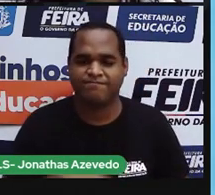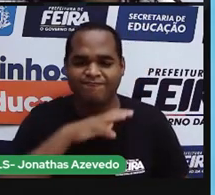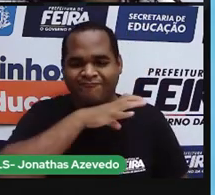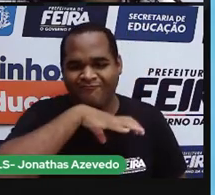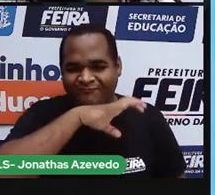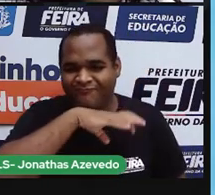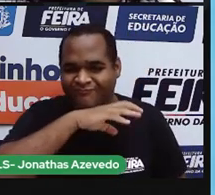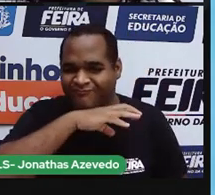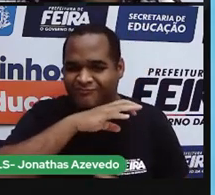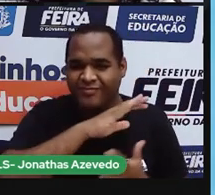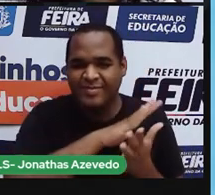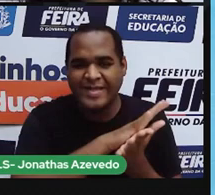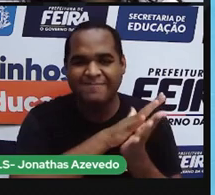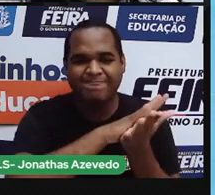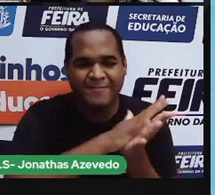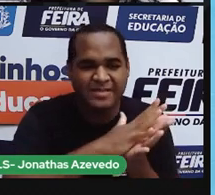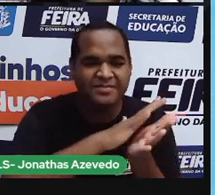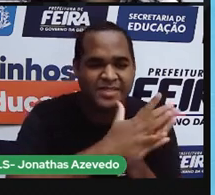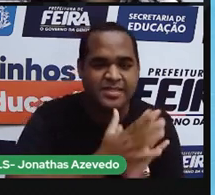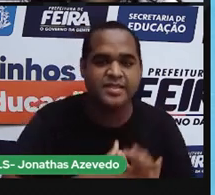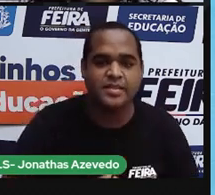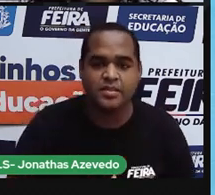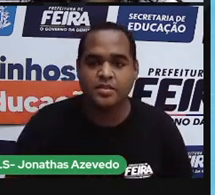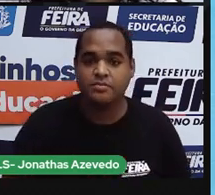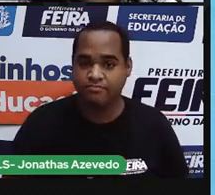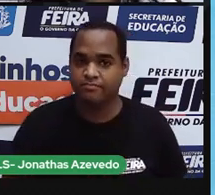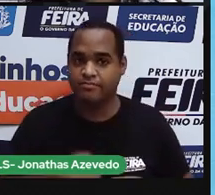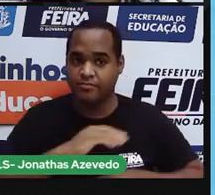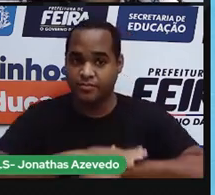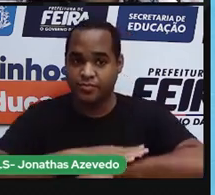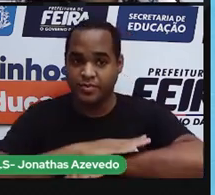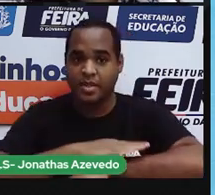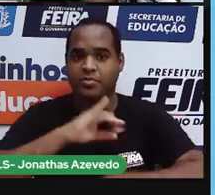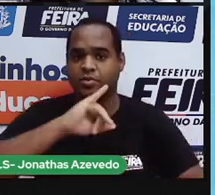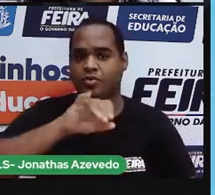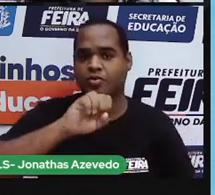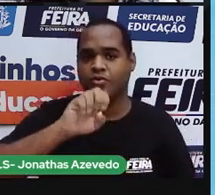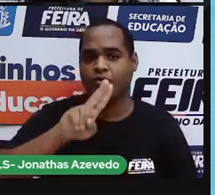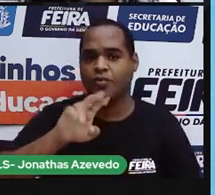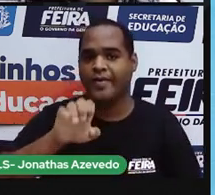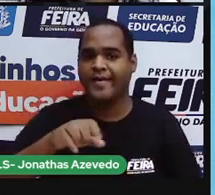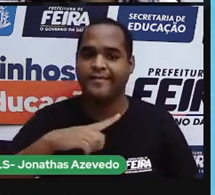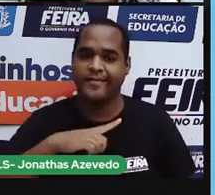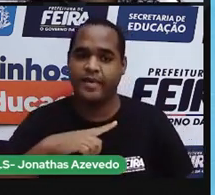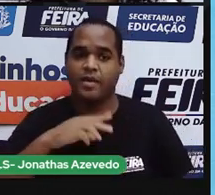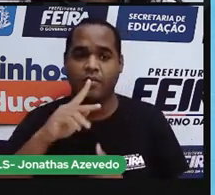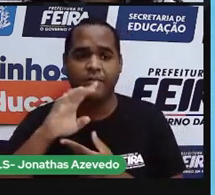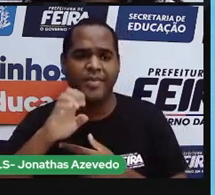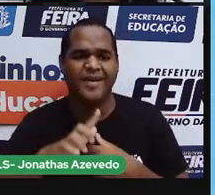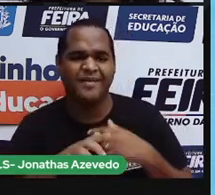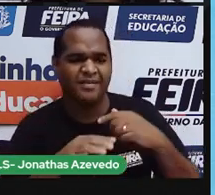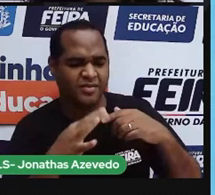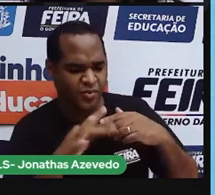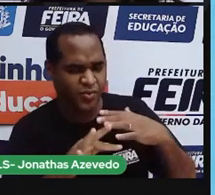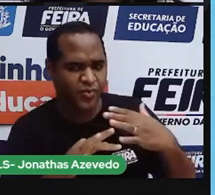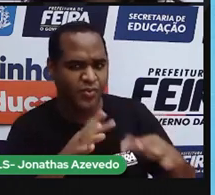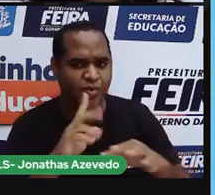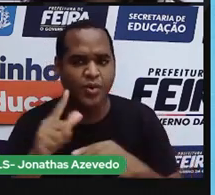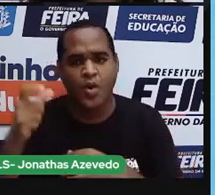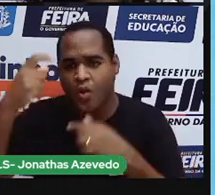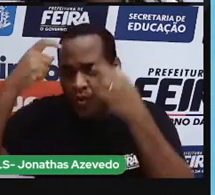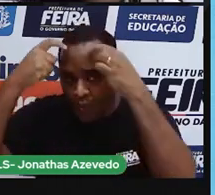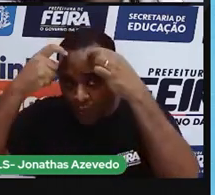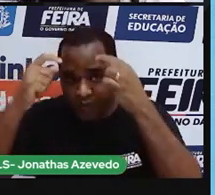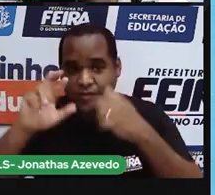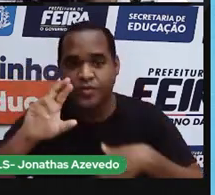Bicharada machucada. O sapo Josué tem quatro feridas no pé. O urso